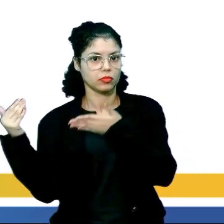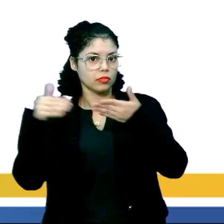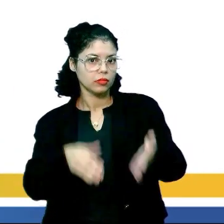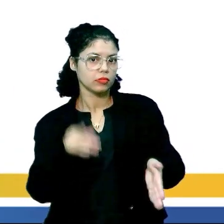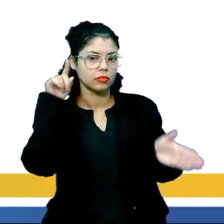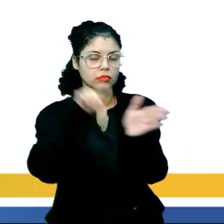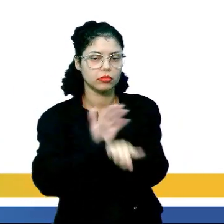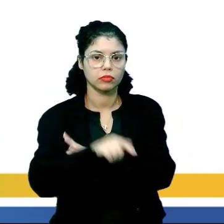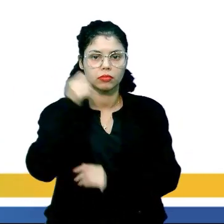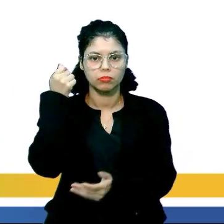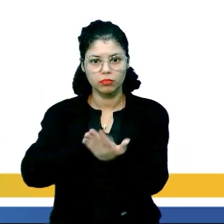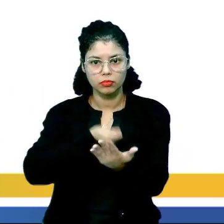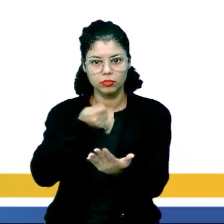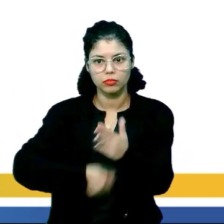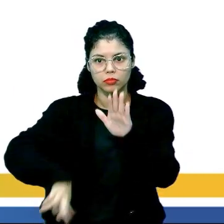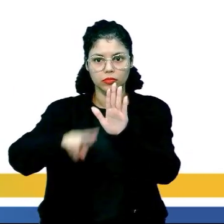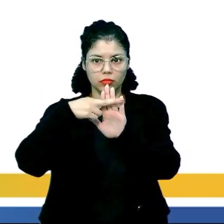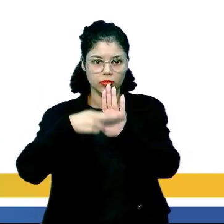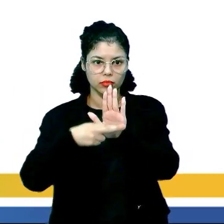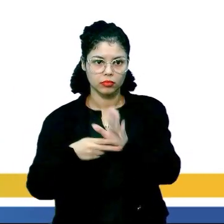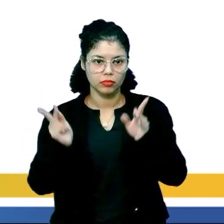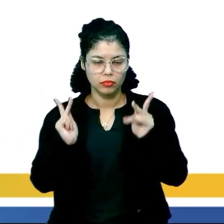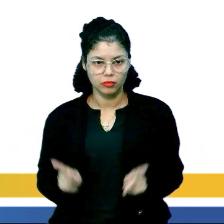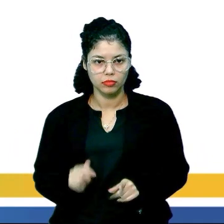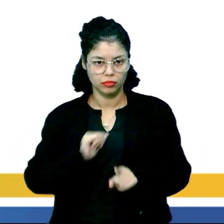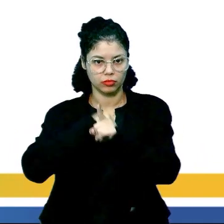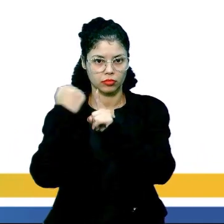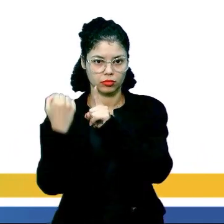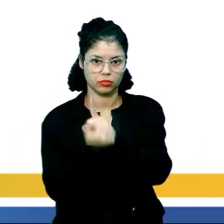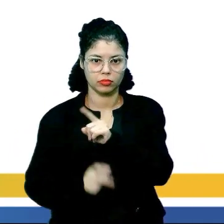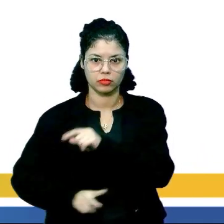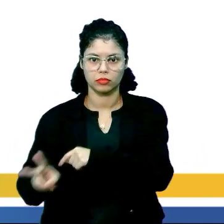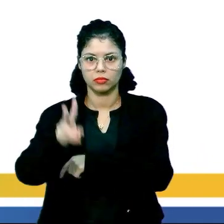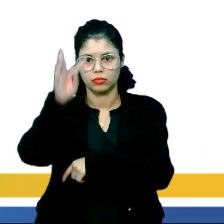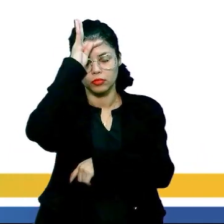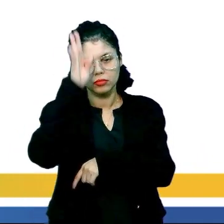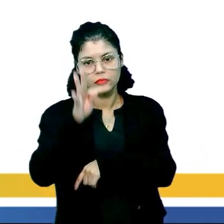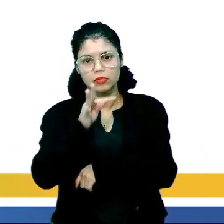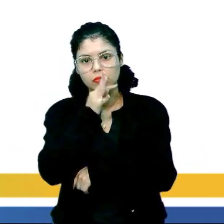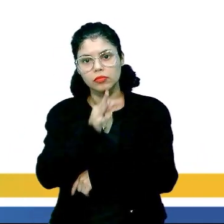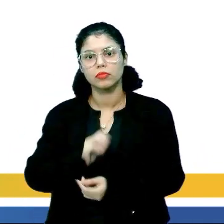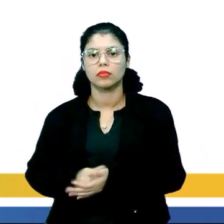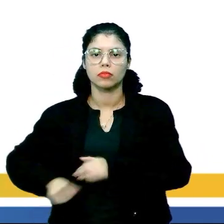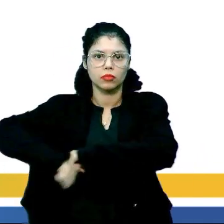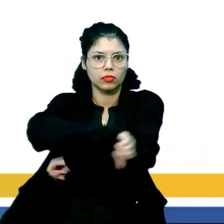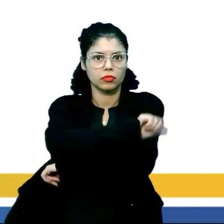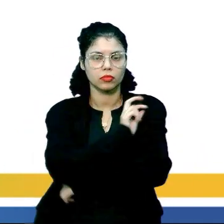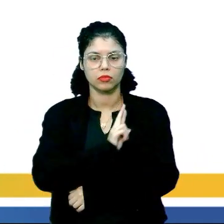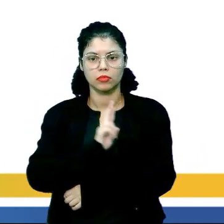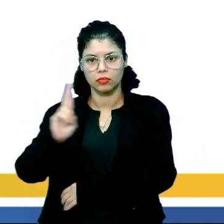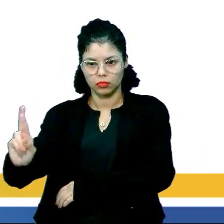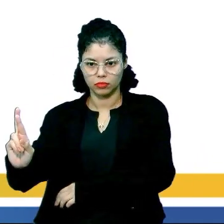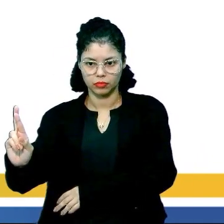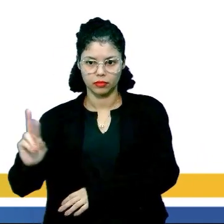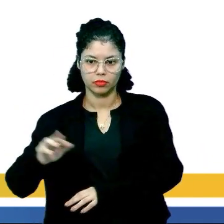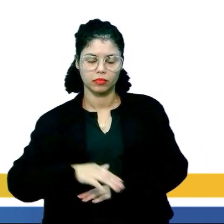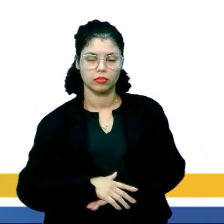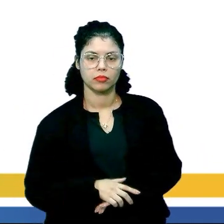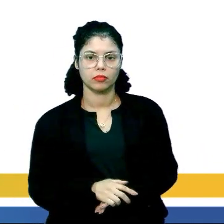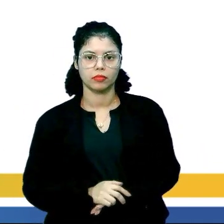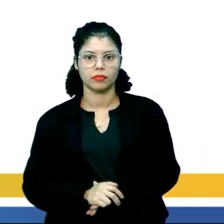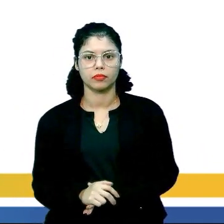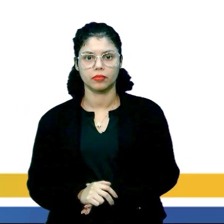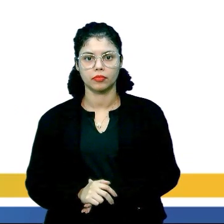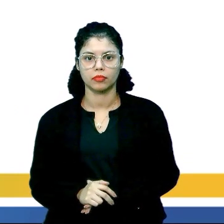tinham o objetivo de questionar a rigidez dos padrões de comportamentos sociais fundados em